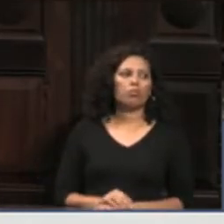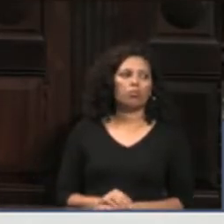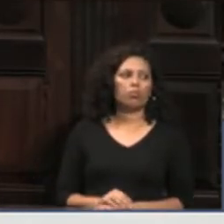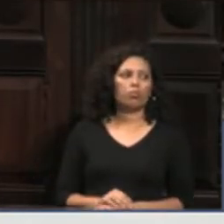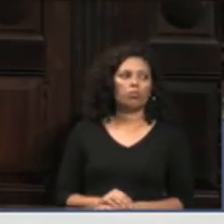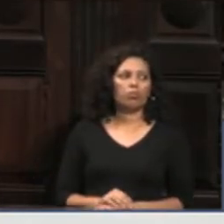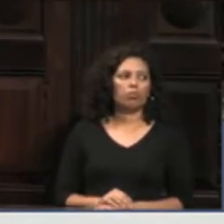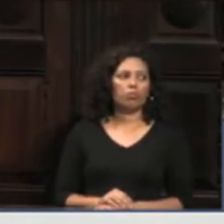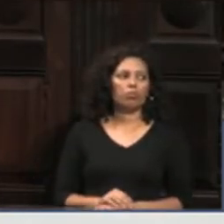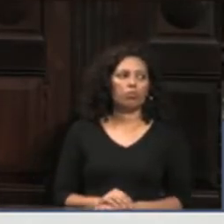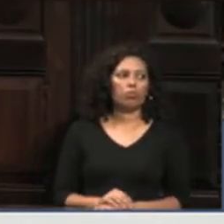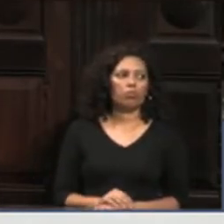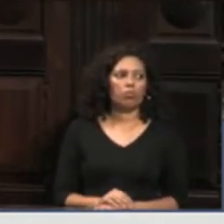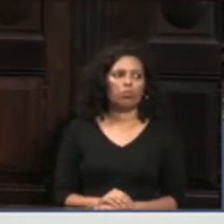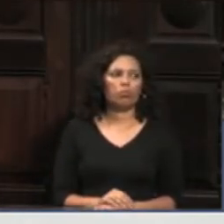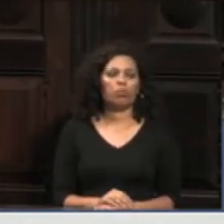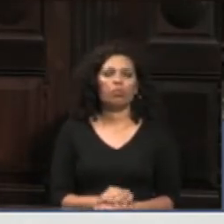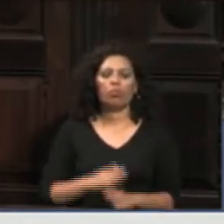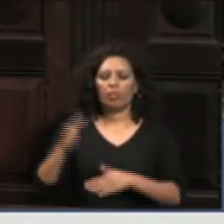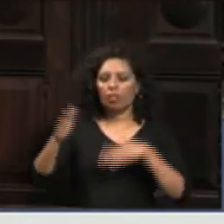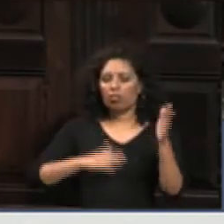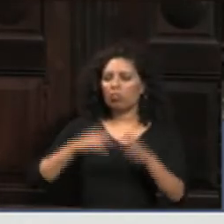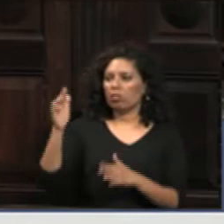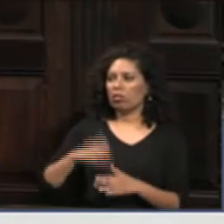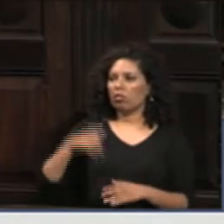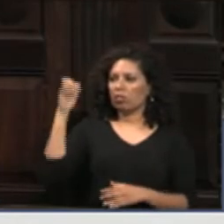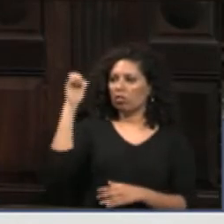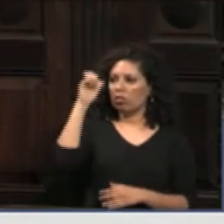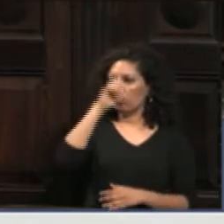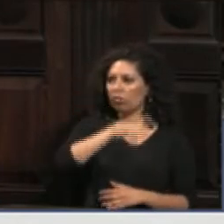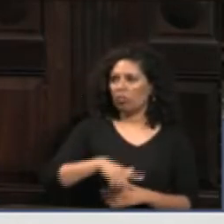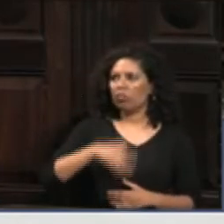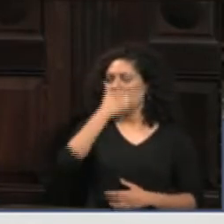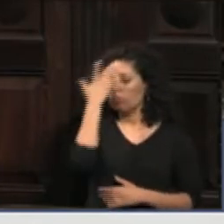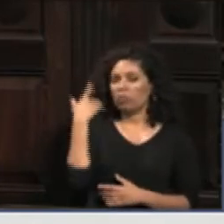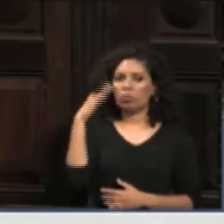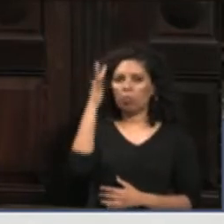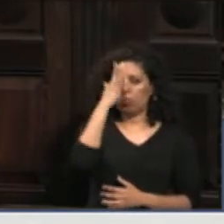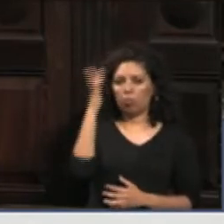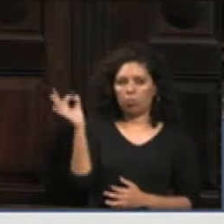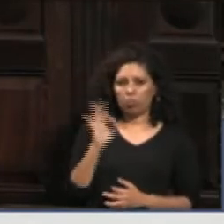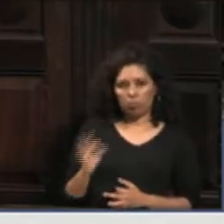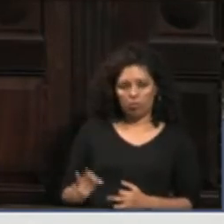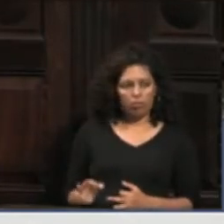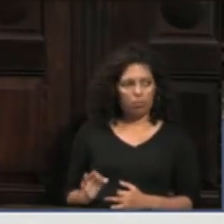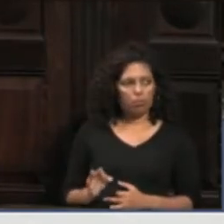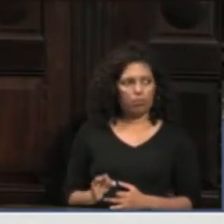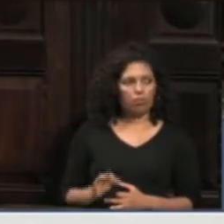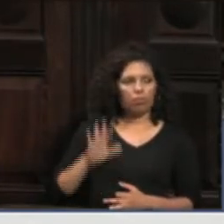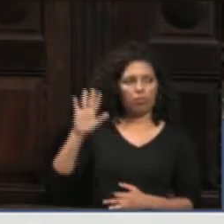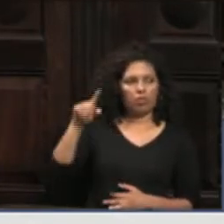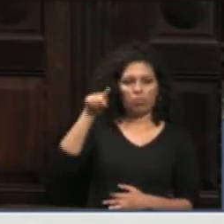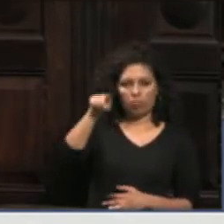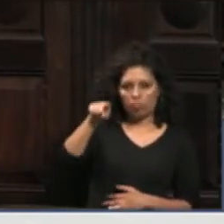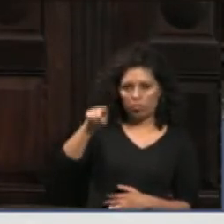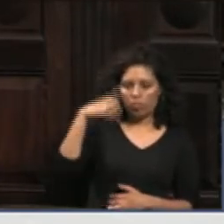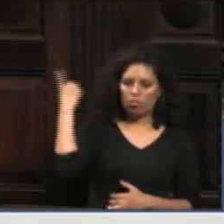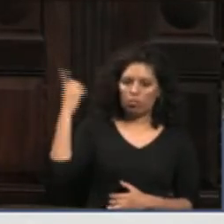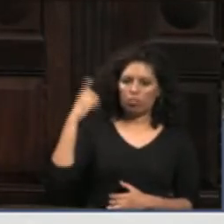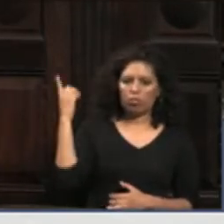mas logo adiante a gente vê as distorções, a própria figura do foro privilegiado, que na minha ótica é uma distorção. Vossa Excelência que